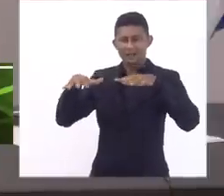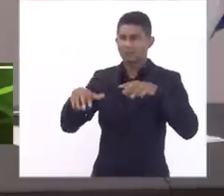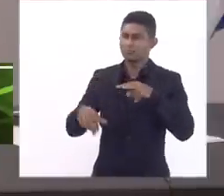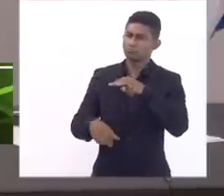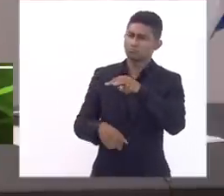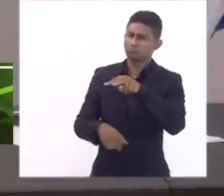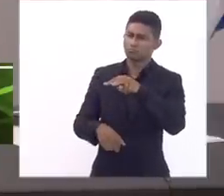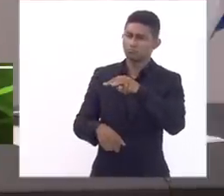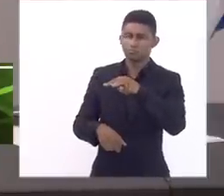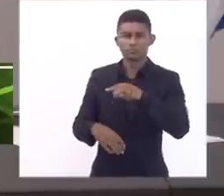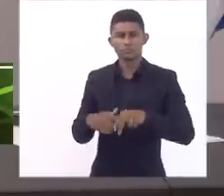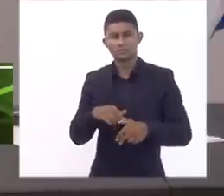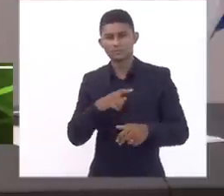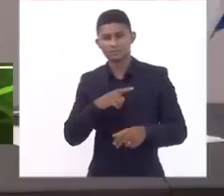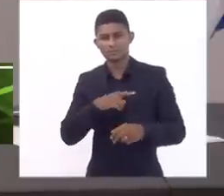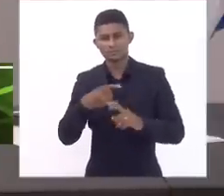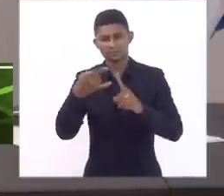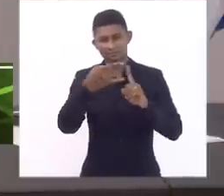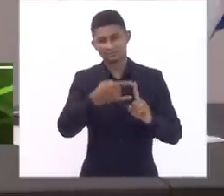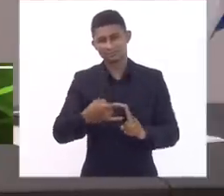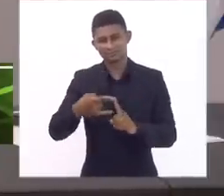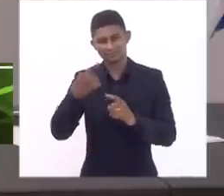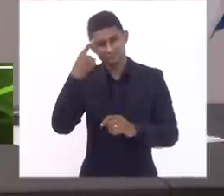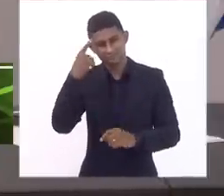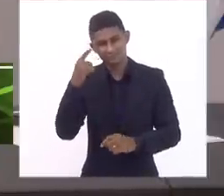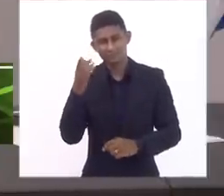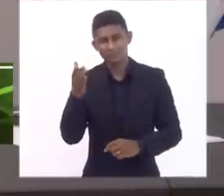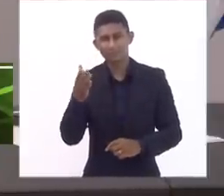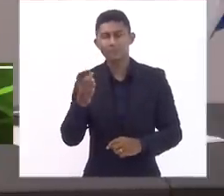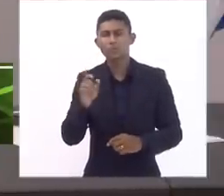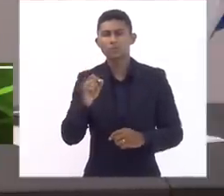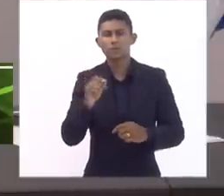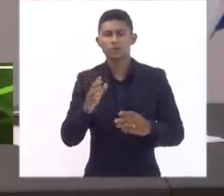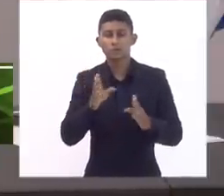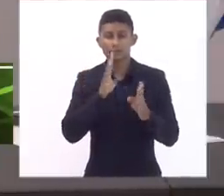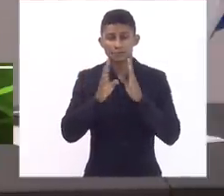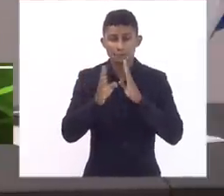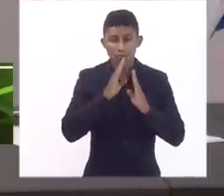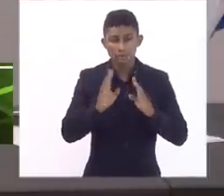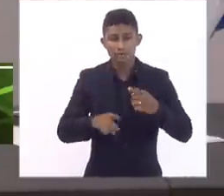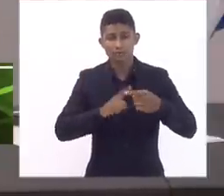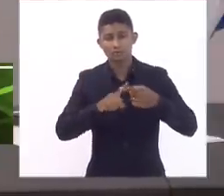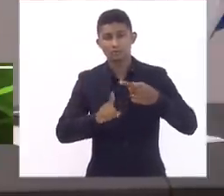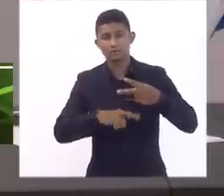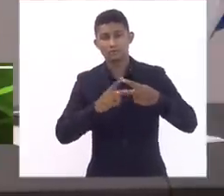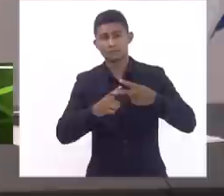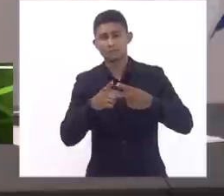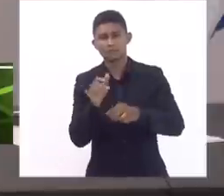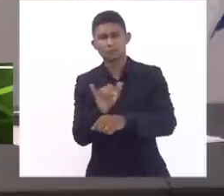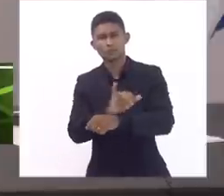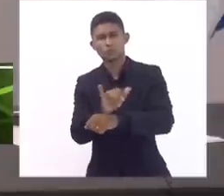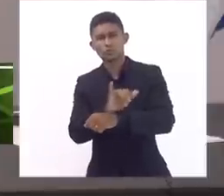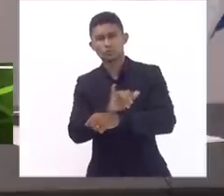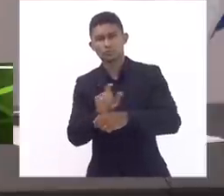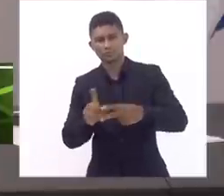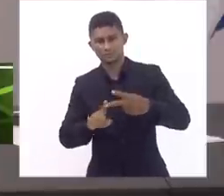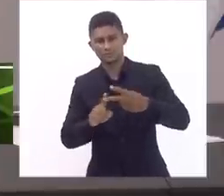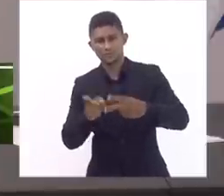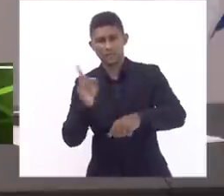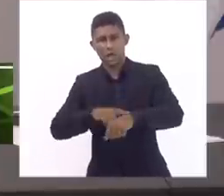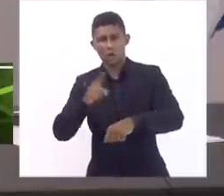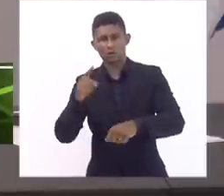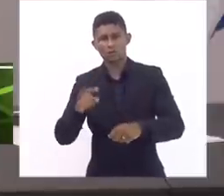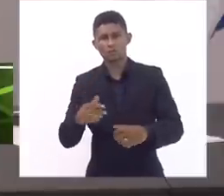de streaming, né? Streaming. Está no Facebook e no YouTube, transmissão simultânea.